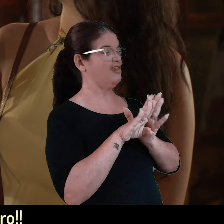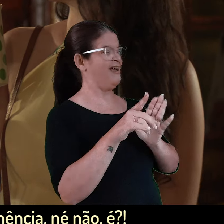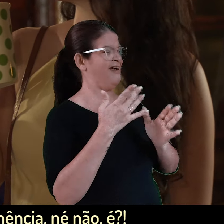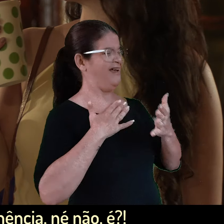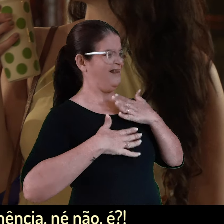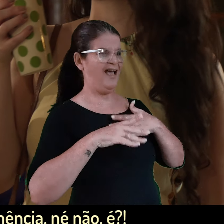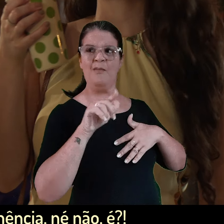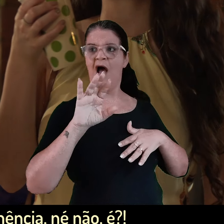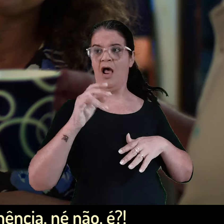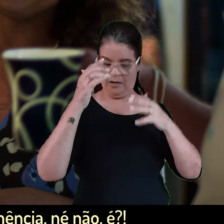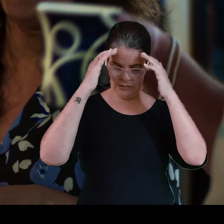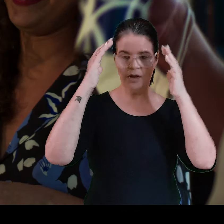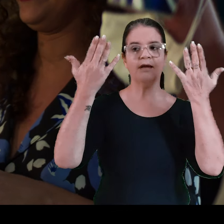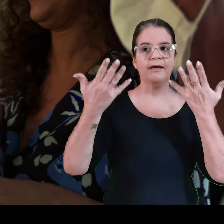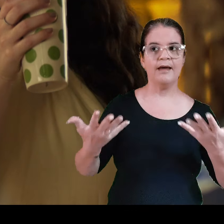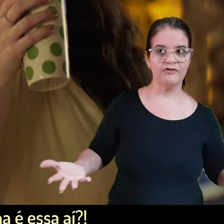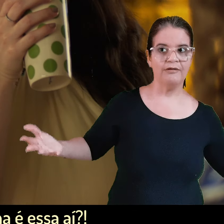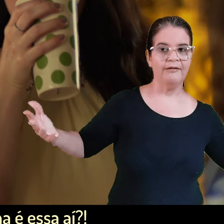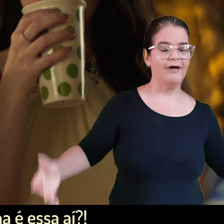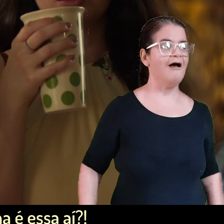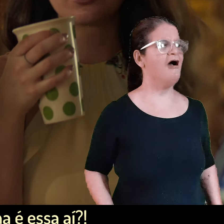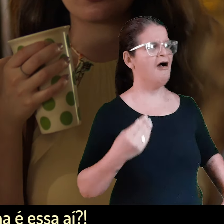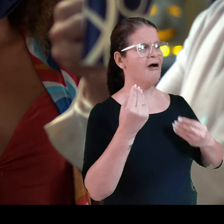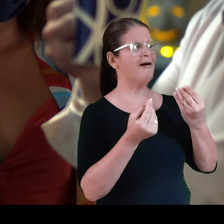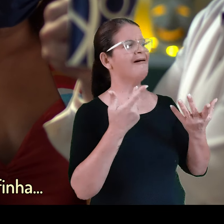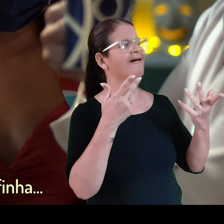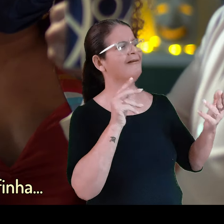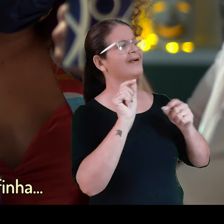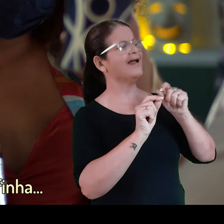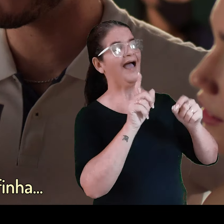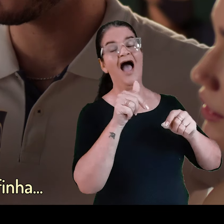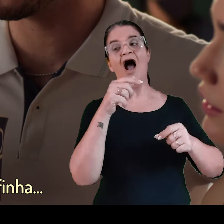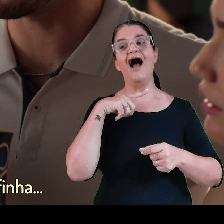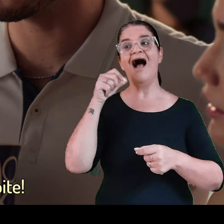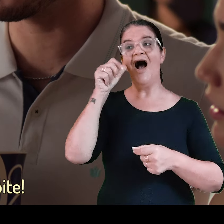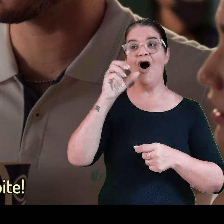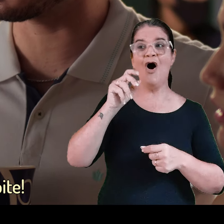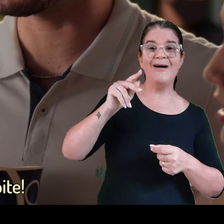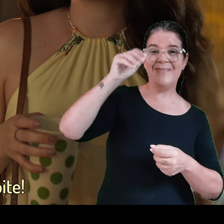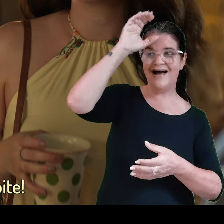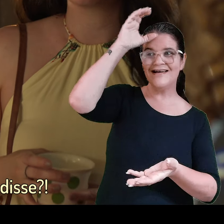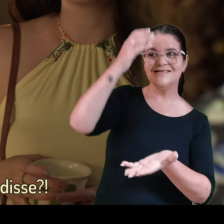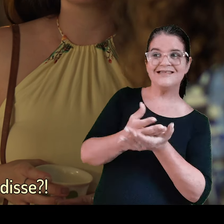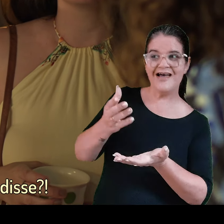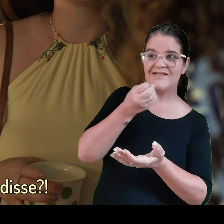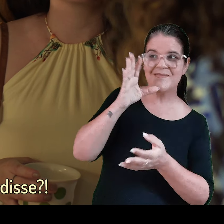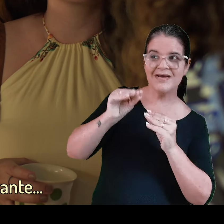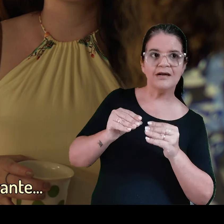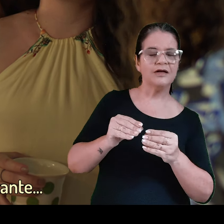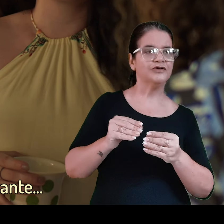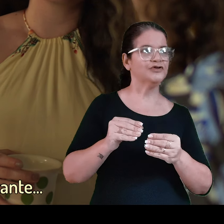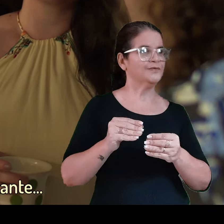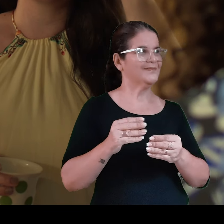claro. Tem que bater continência, né, não é? Como assim é essa aí? Opa, chefinha. Boa noite. Eu não disse